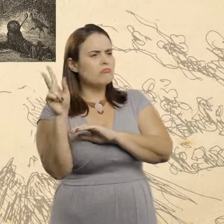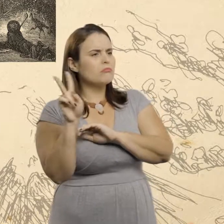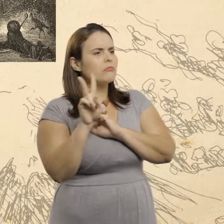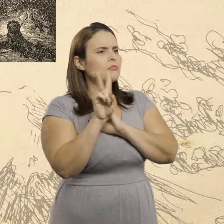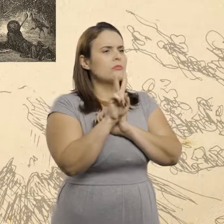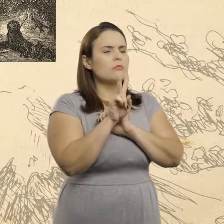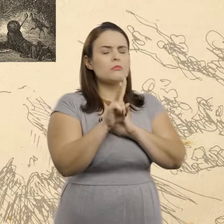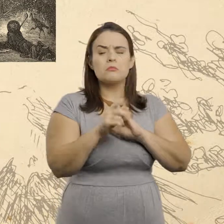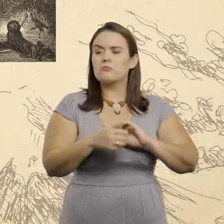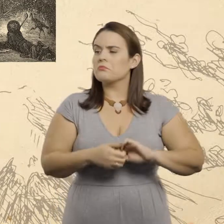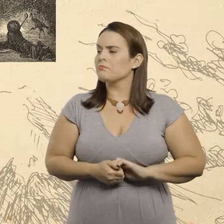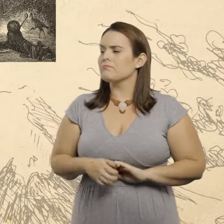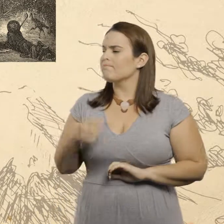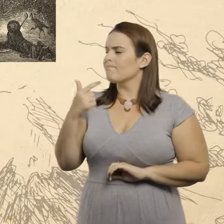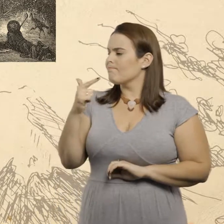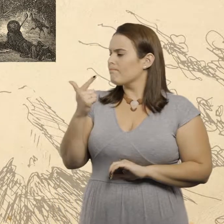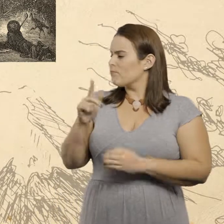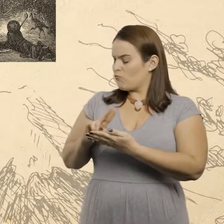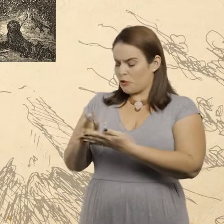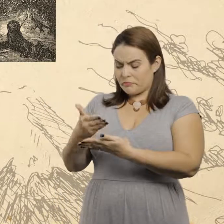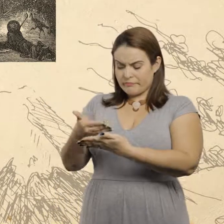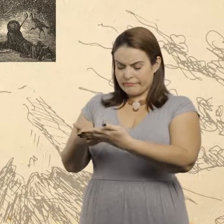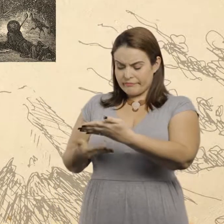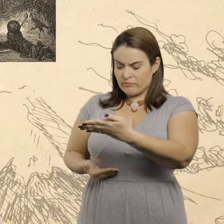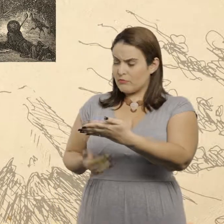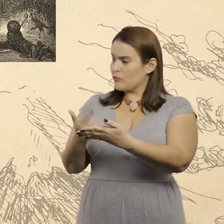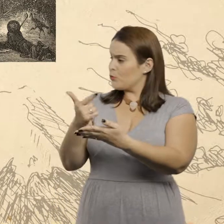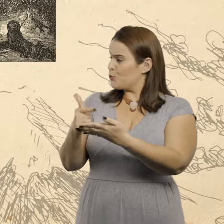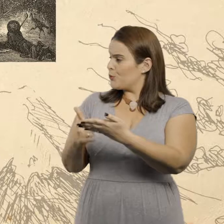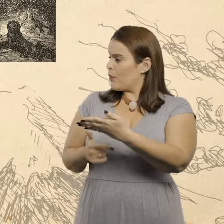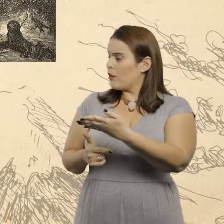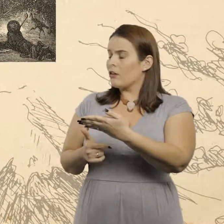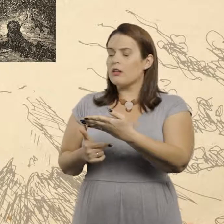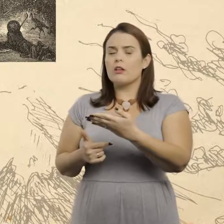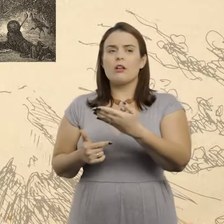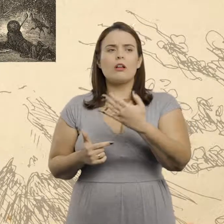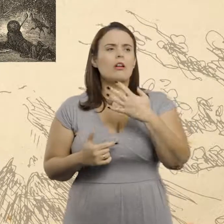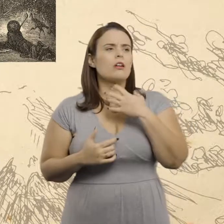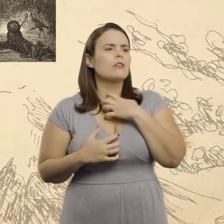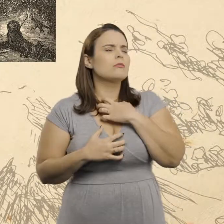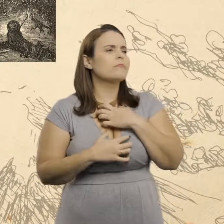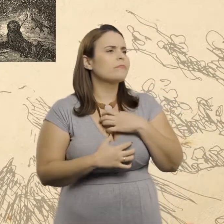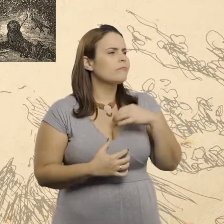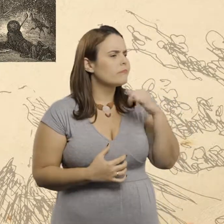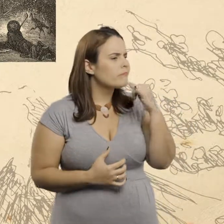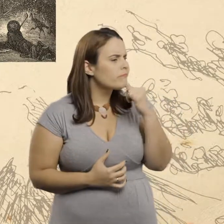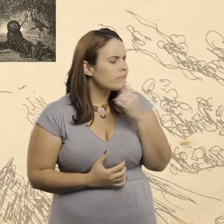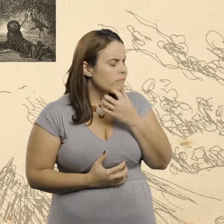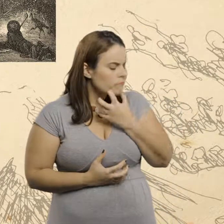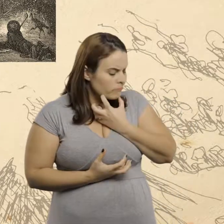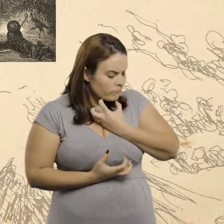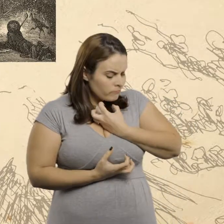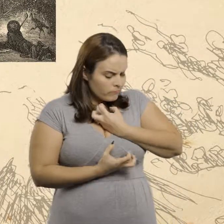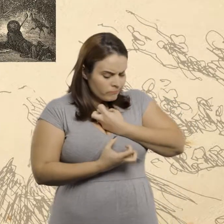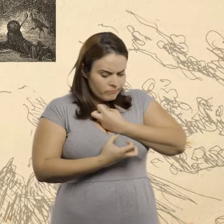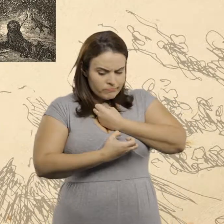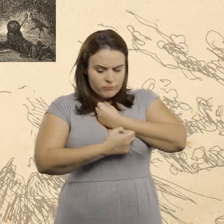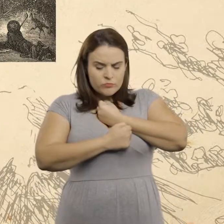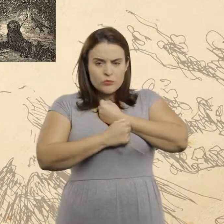tinham embarcado, mas o funcionário disse que não tinha ninguém com aqueles nomes. Passepartout ficou